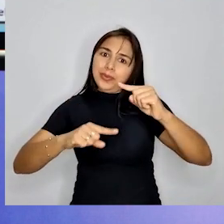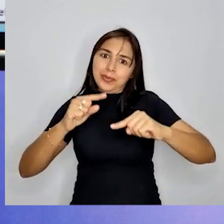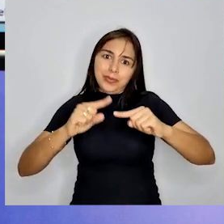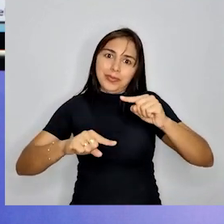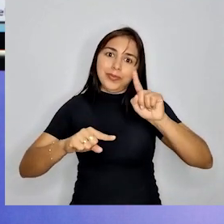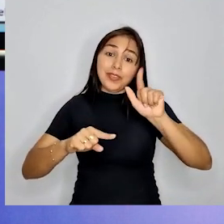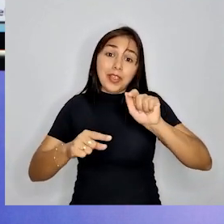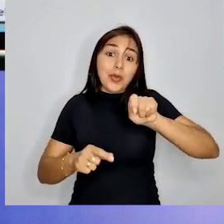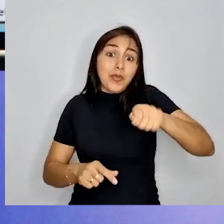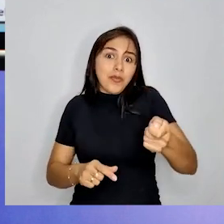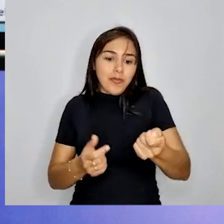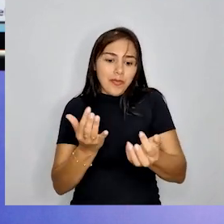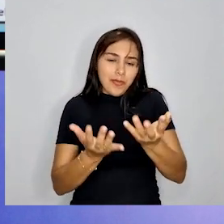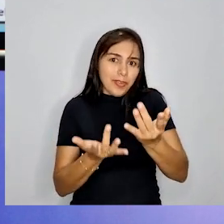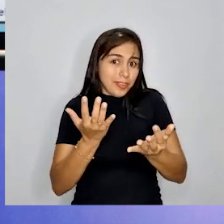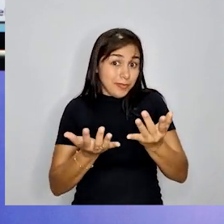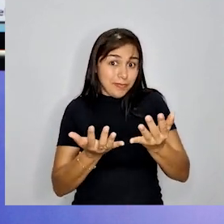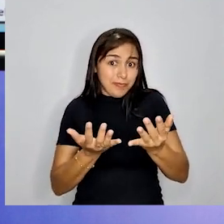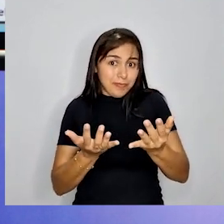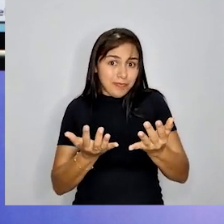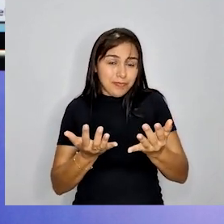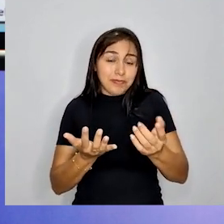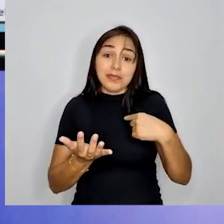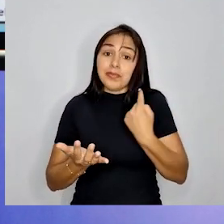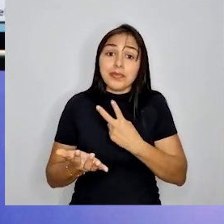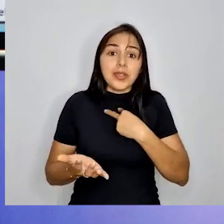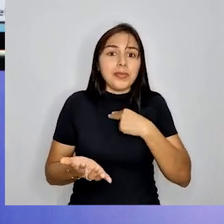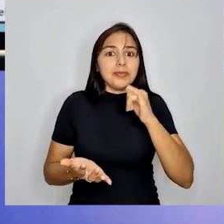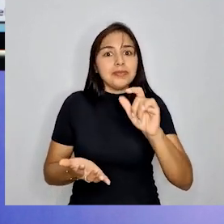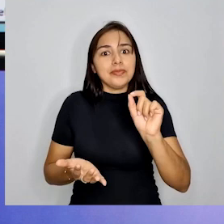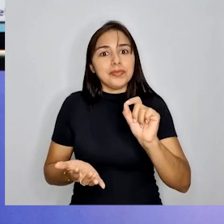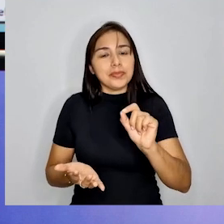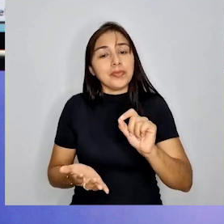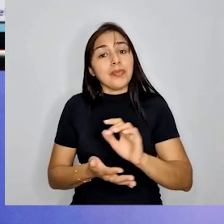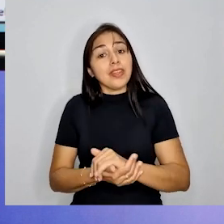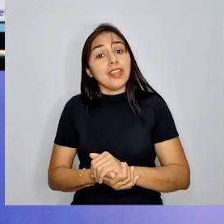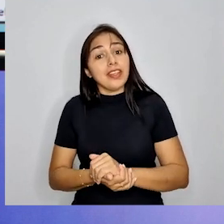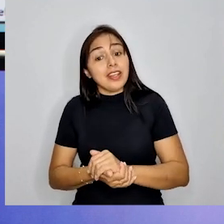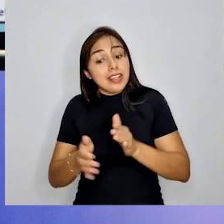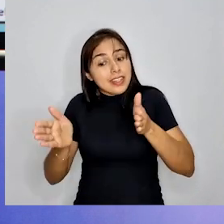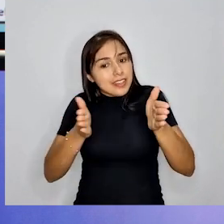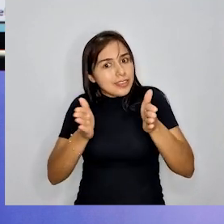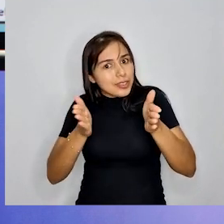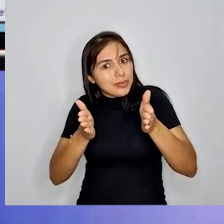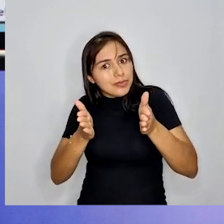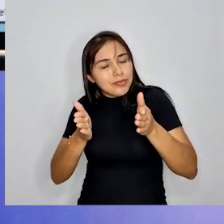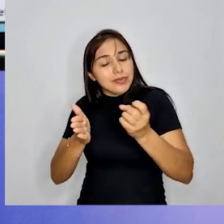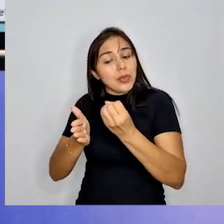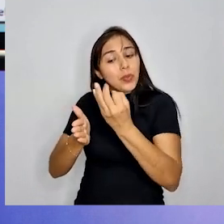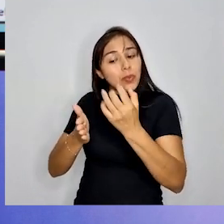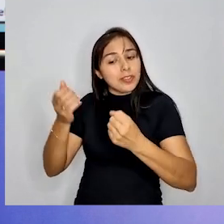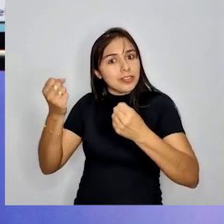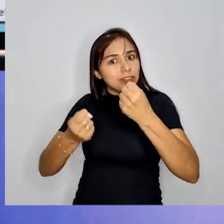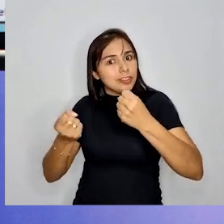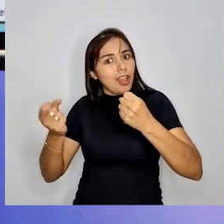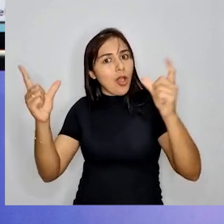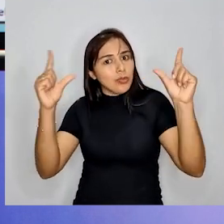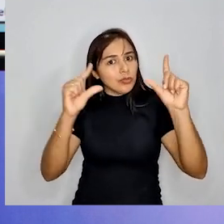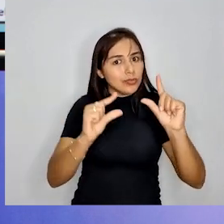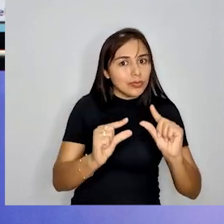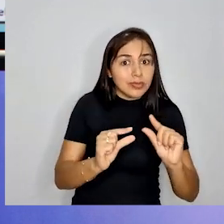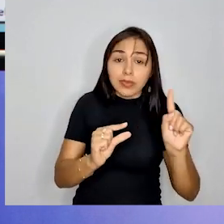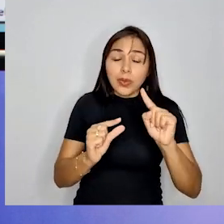fogão né e não a gente não pode dizer né não pode afirmar que o número da compra de carros caiu até porque